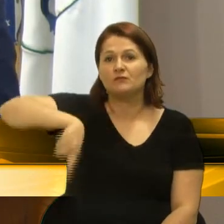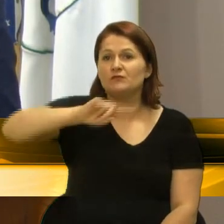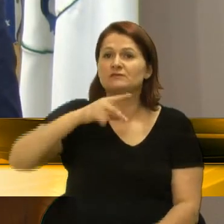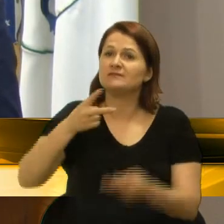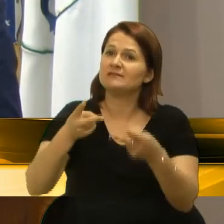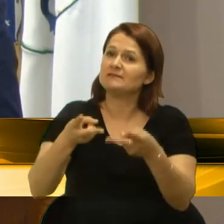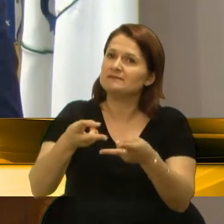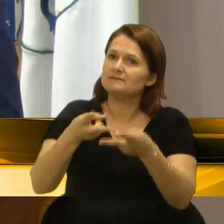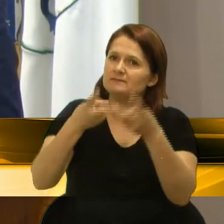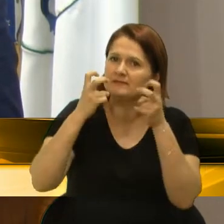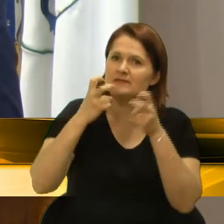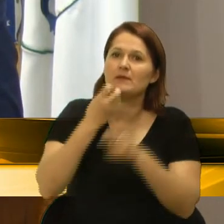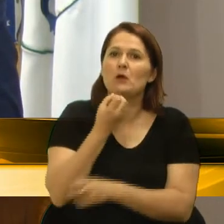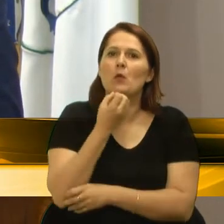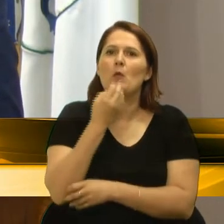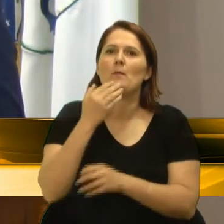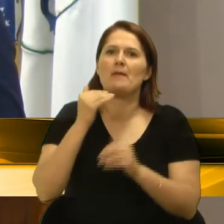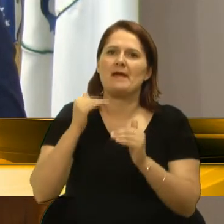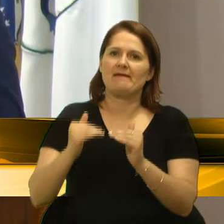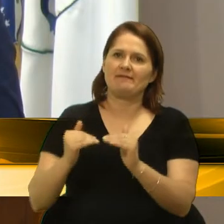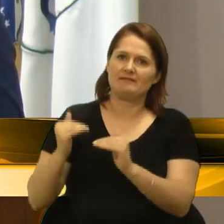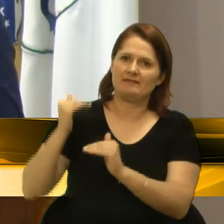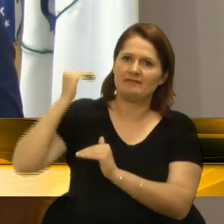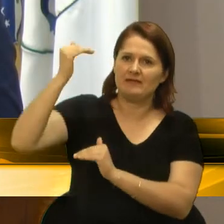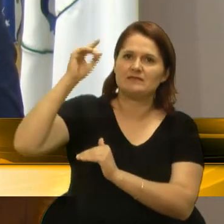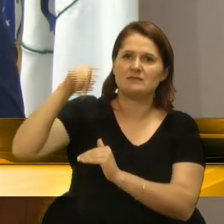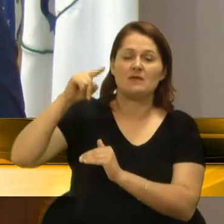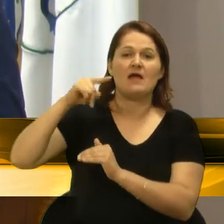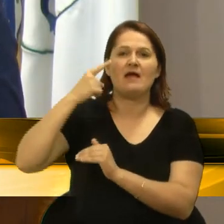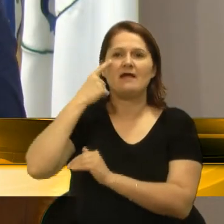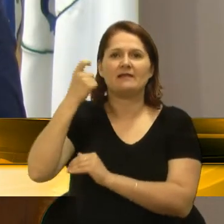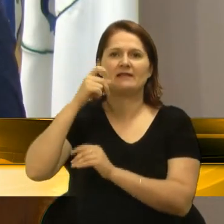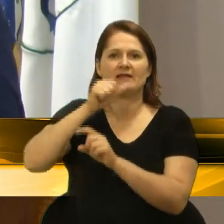interesse social. Neste ato de hoje,